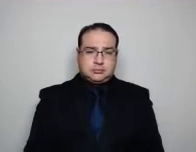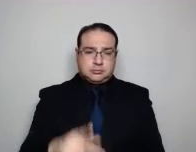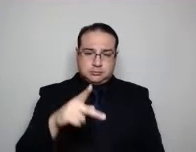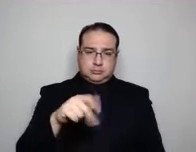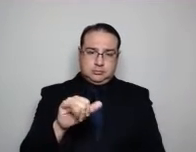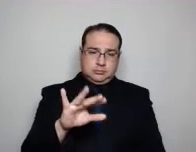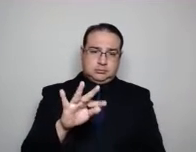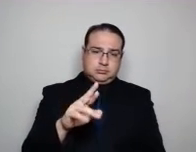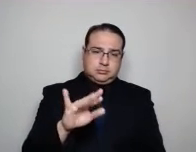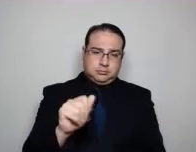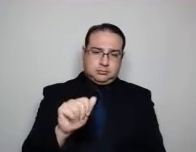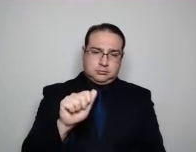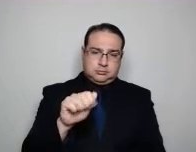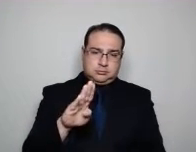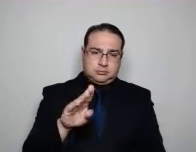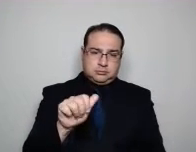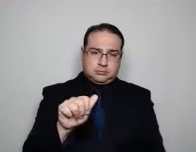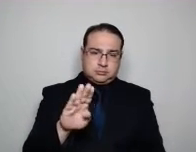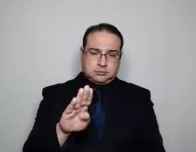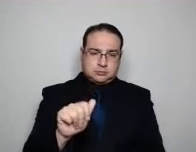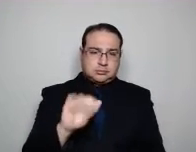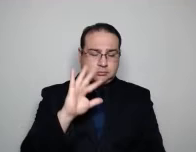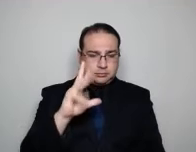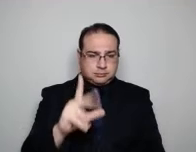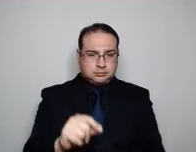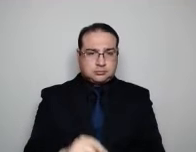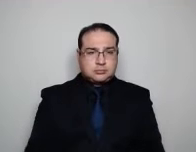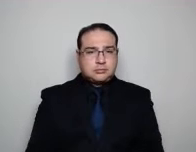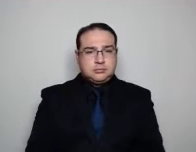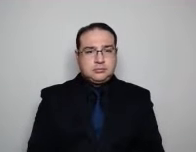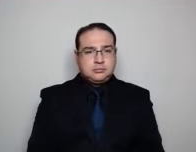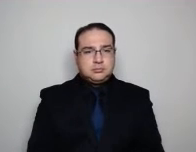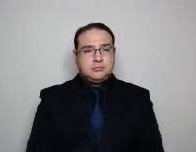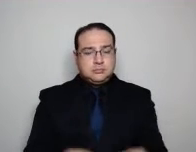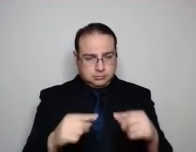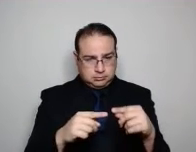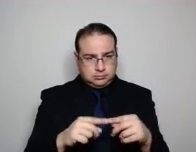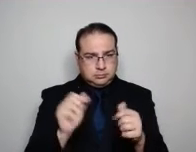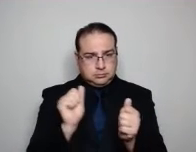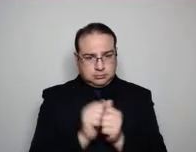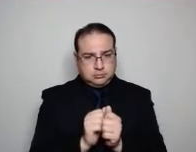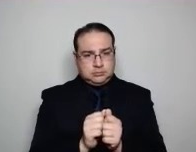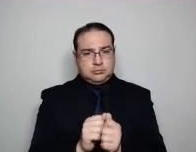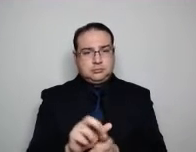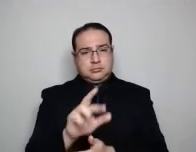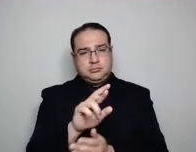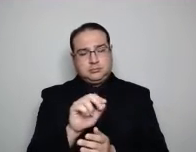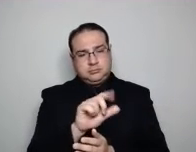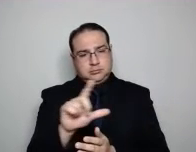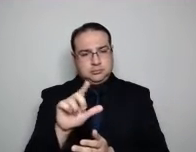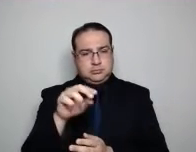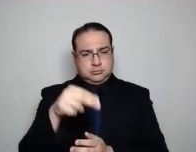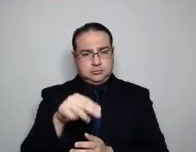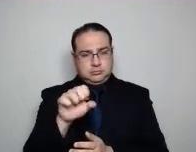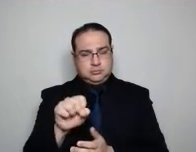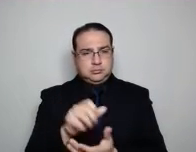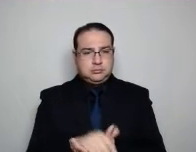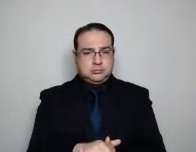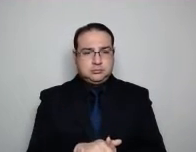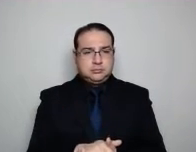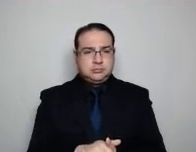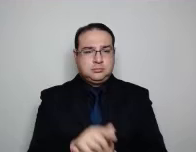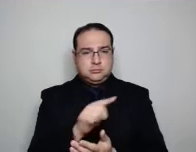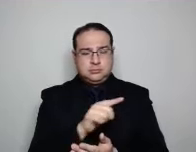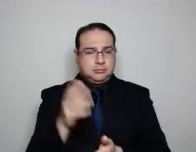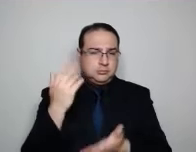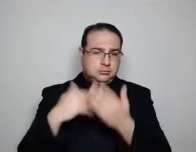ABA, tudo isso está previsto no rol da ANS. E na semana passada, agora